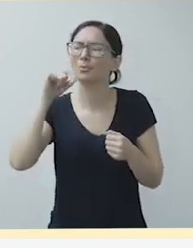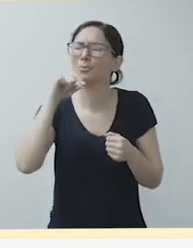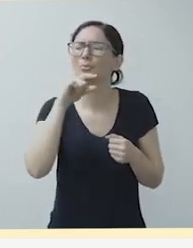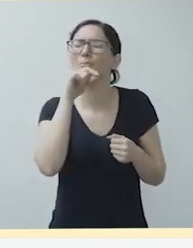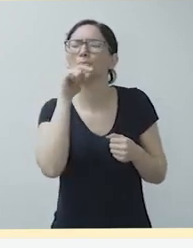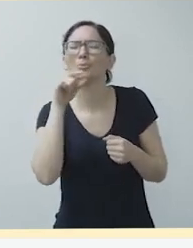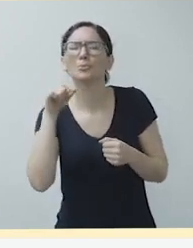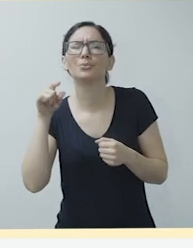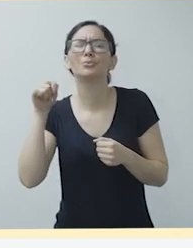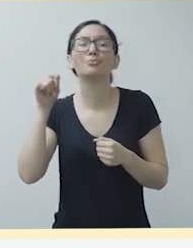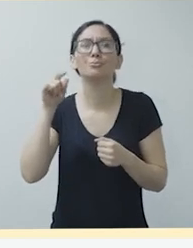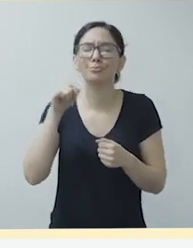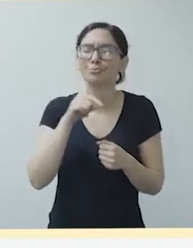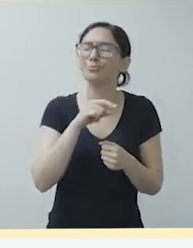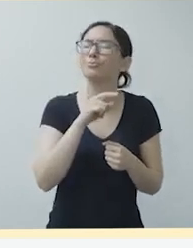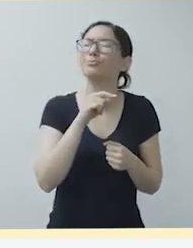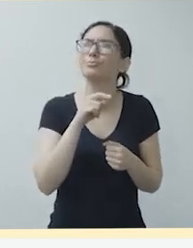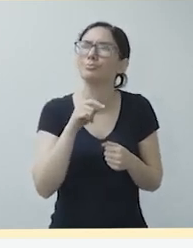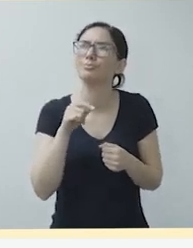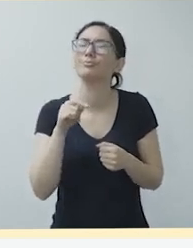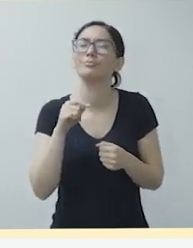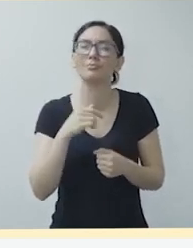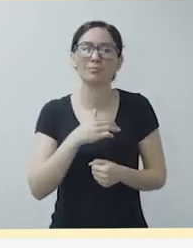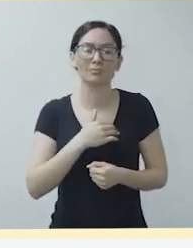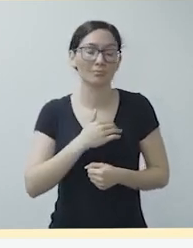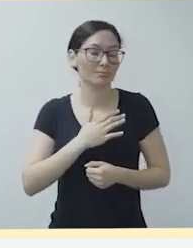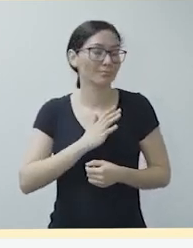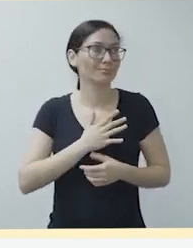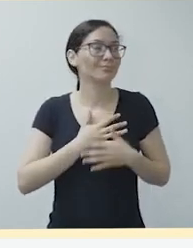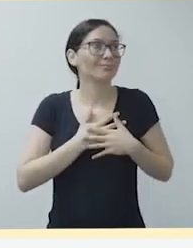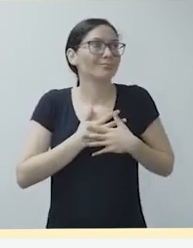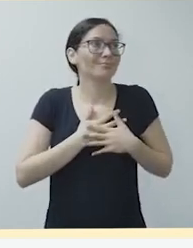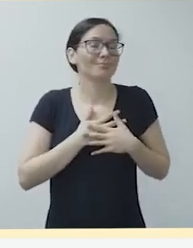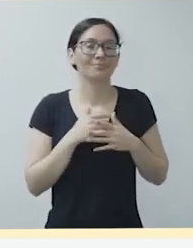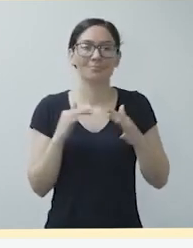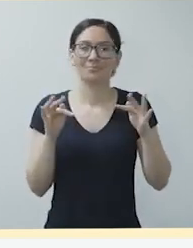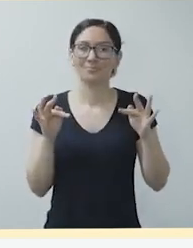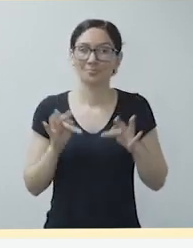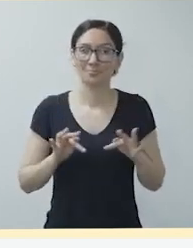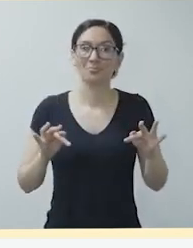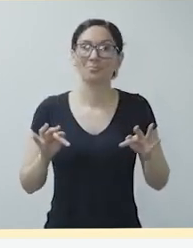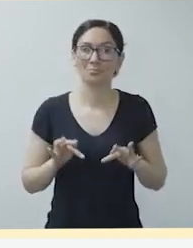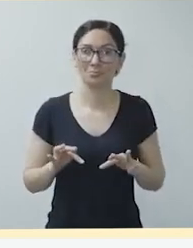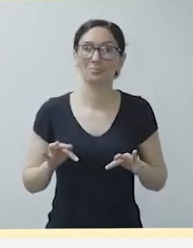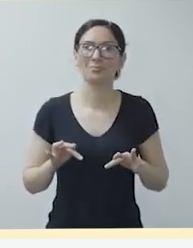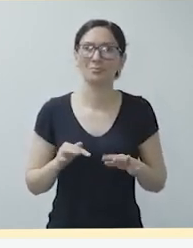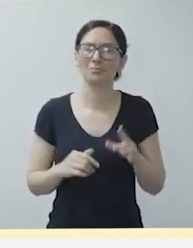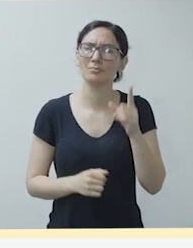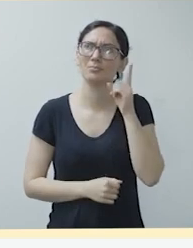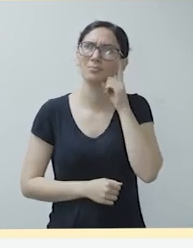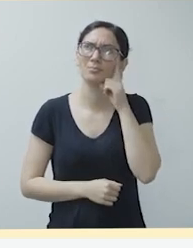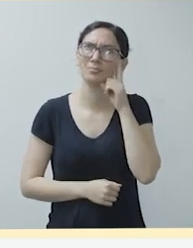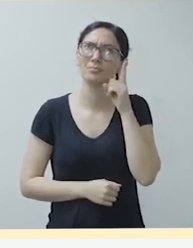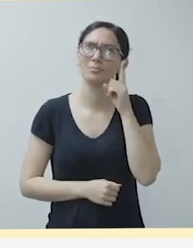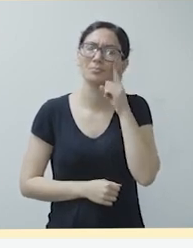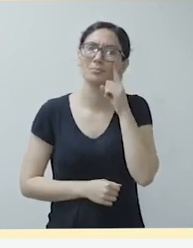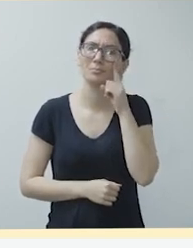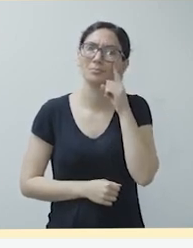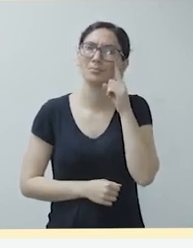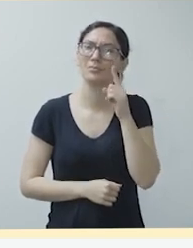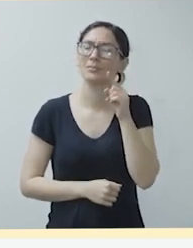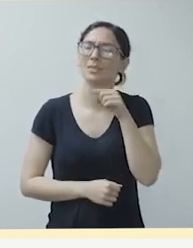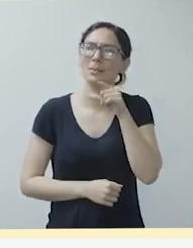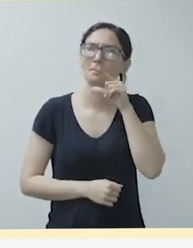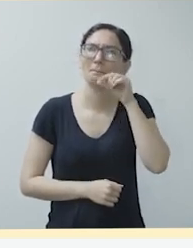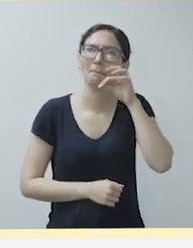Quando ele ouviu o canto dos pássaros, o coração dele se encheu de alegria. E ele pensou,